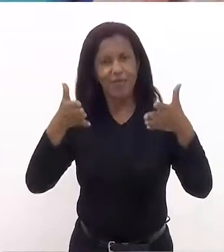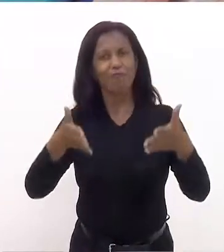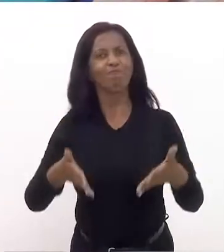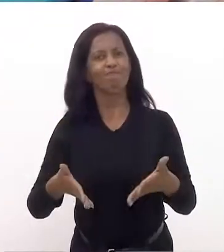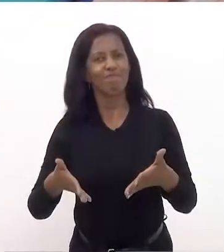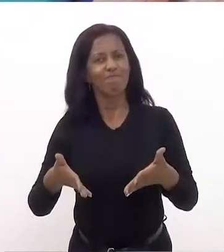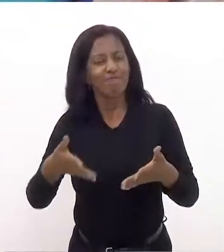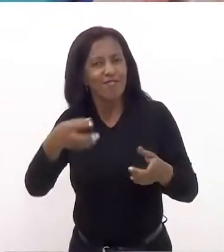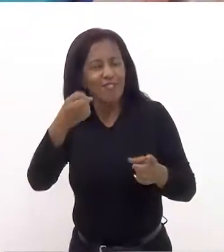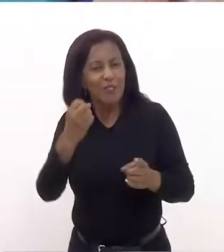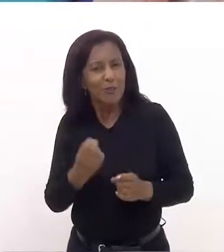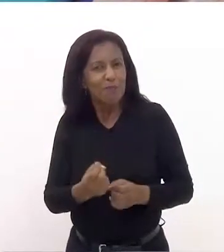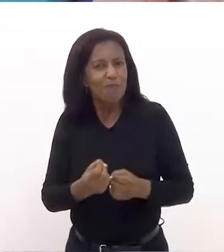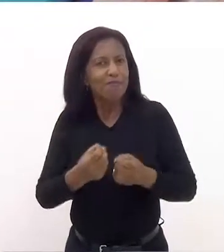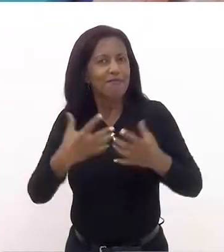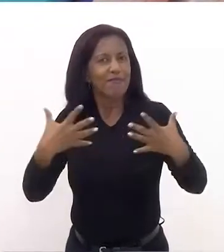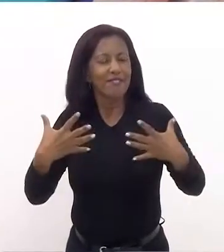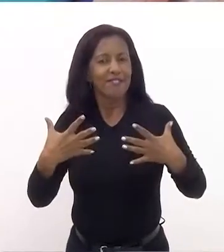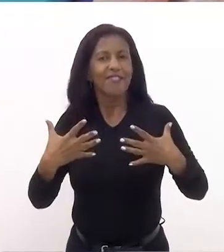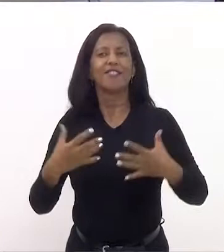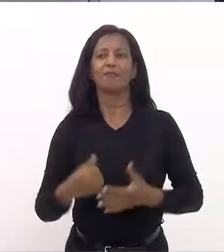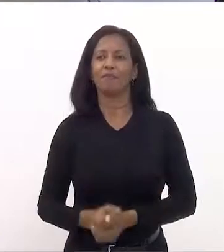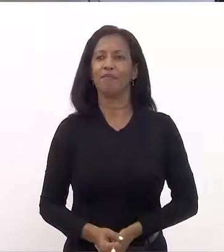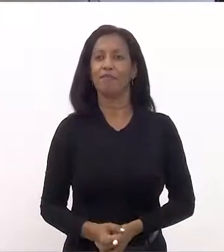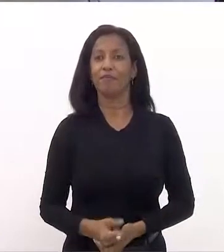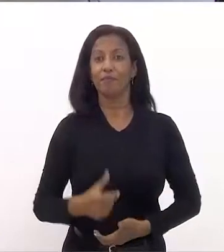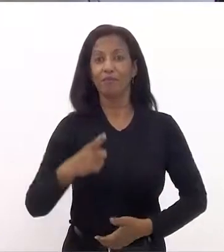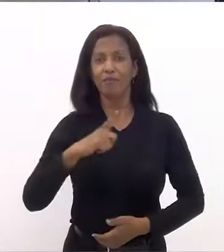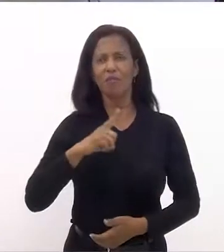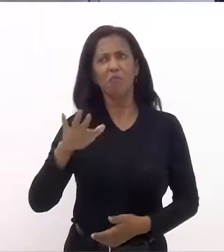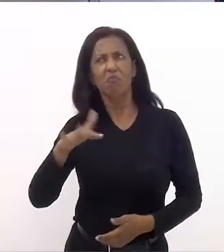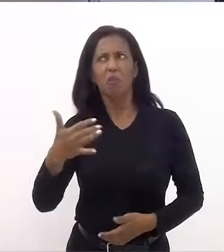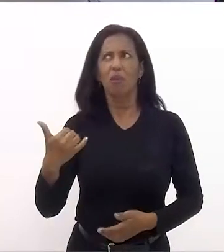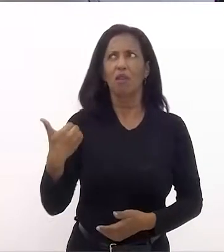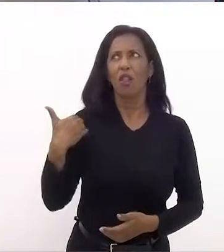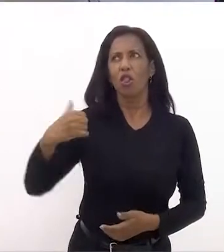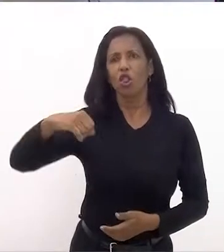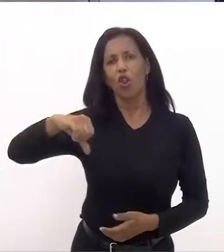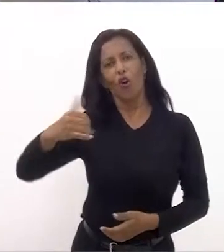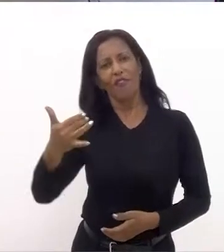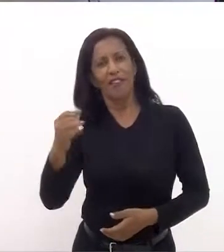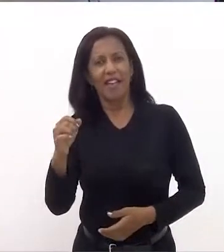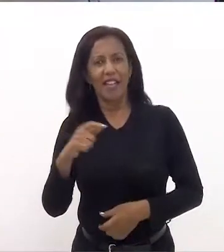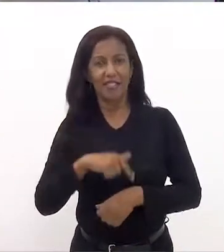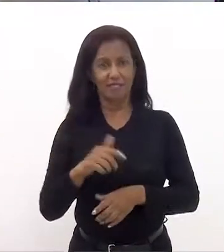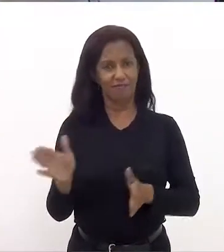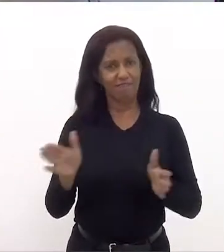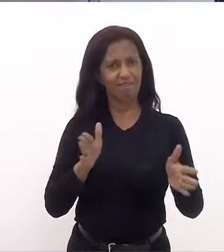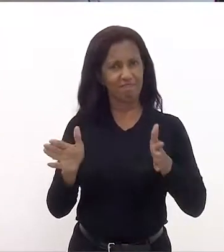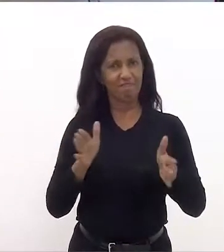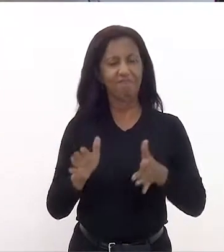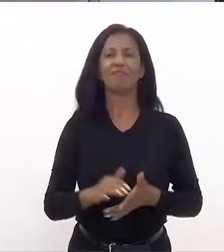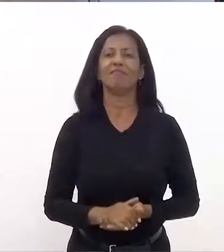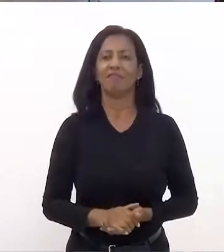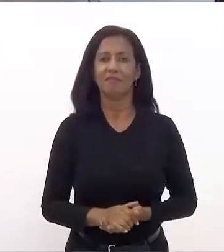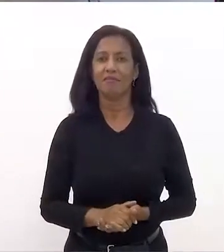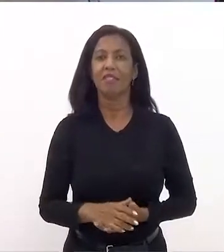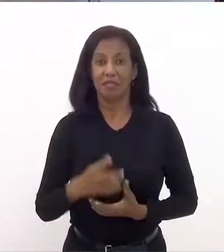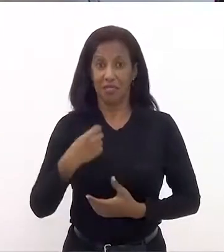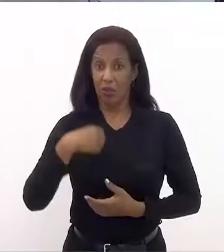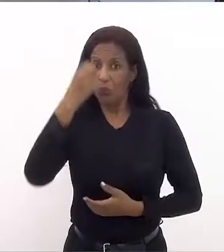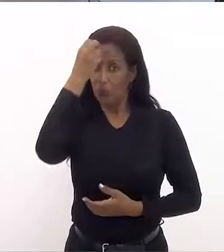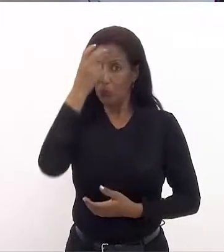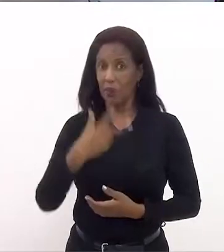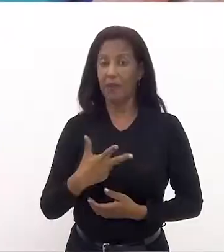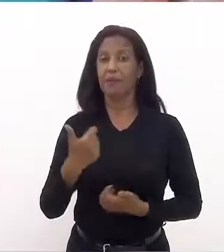olhar que desperta. E despertou Daniela, eu tinha 9 a 10 anos, hein, nesse momento. Isso que eu ia falar, despertou